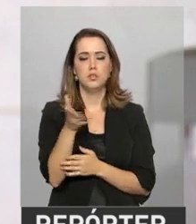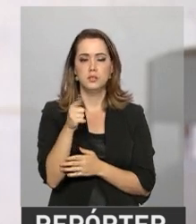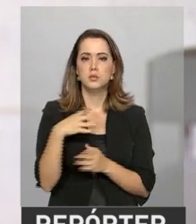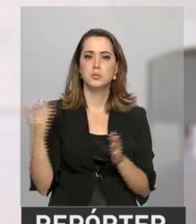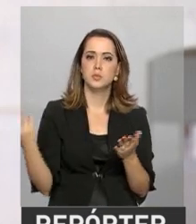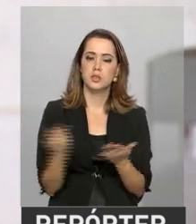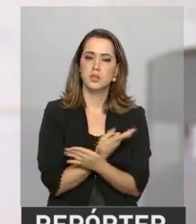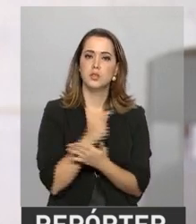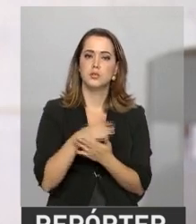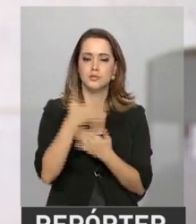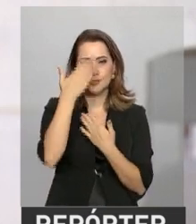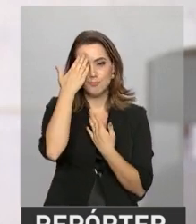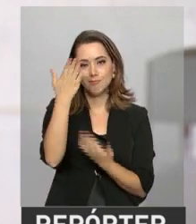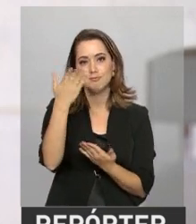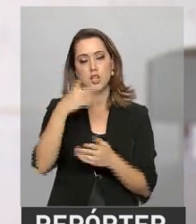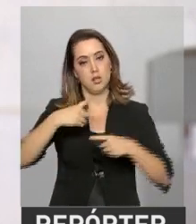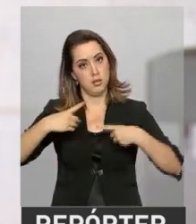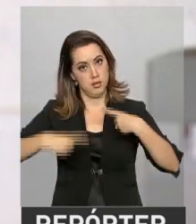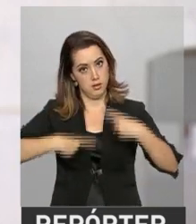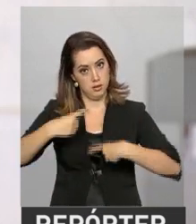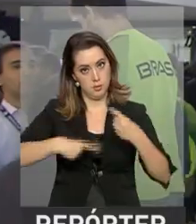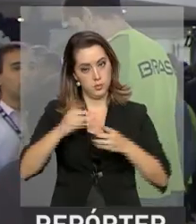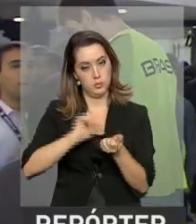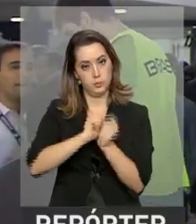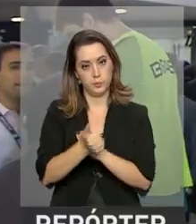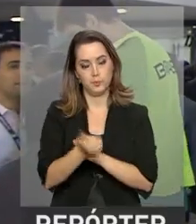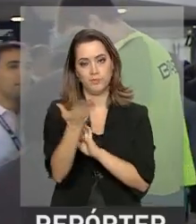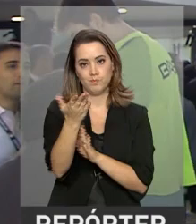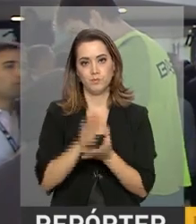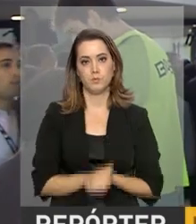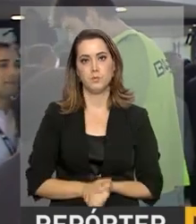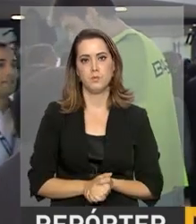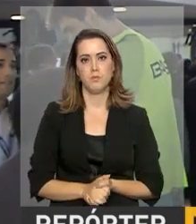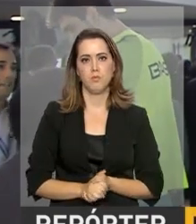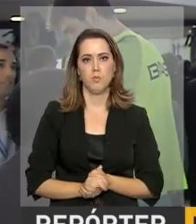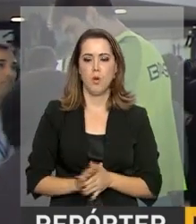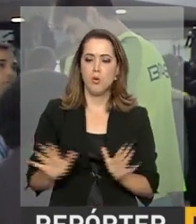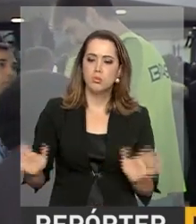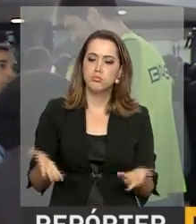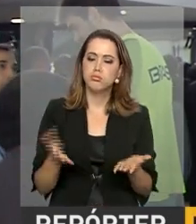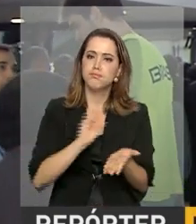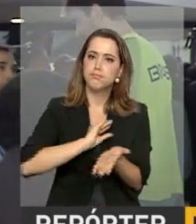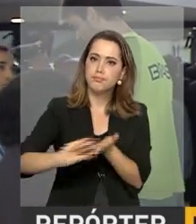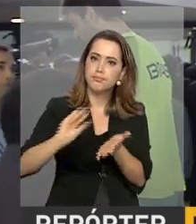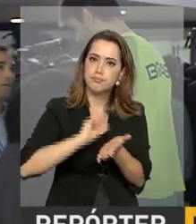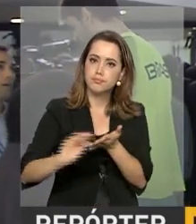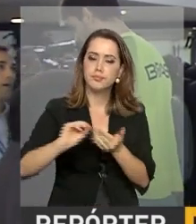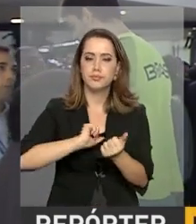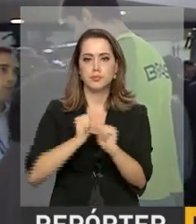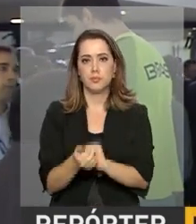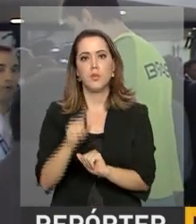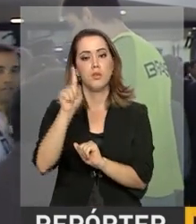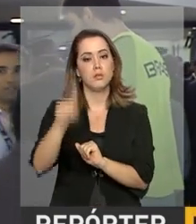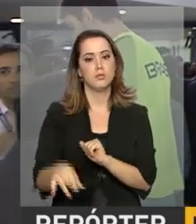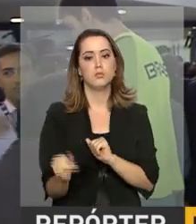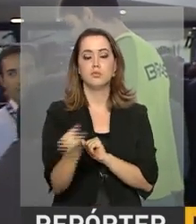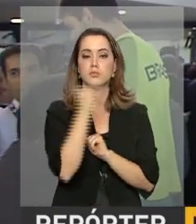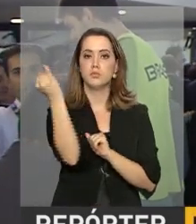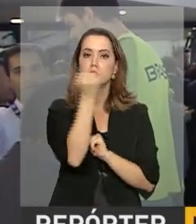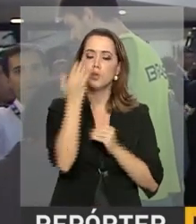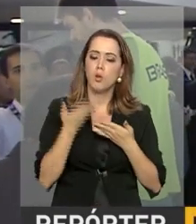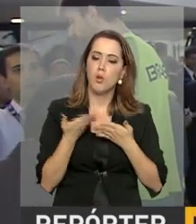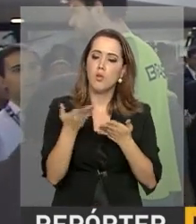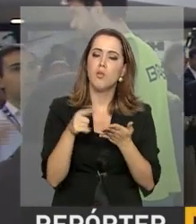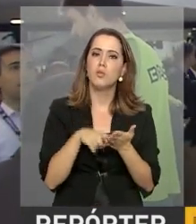foi alcançado graças às políticas para o esporte. O investimento no esporte é fundamental. Você investindo no